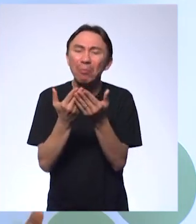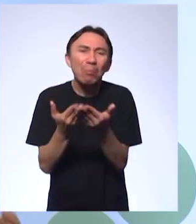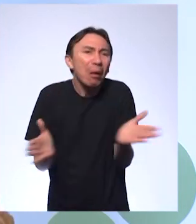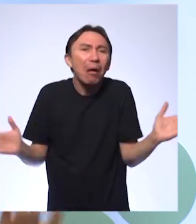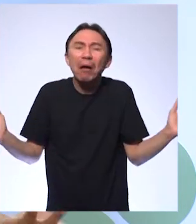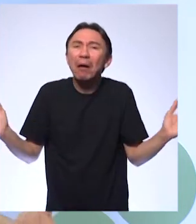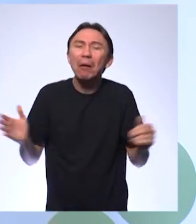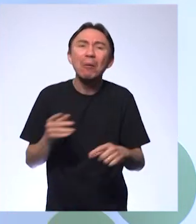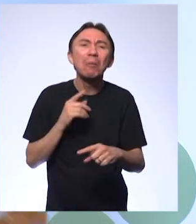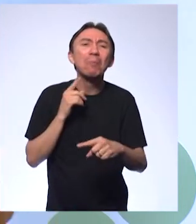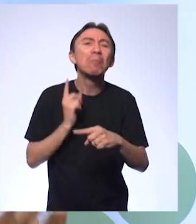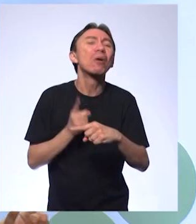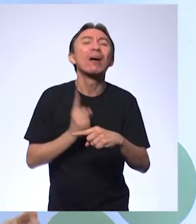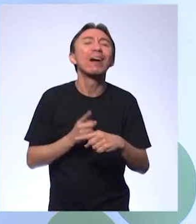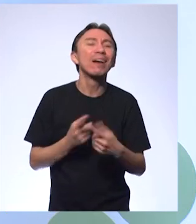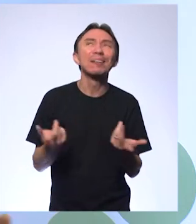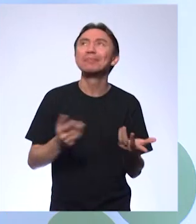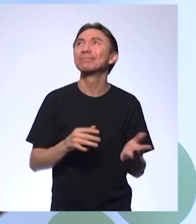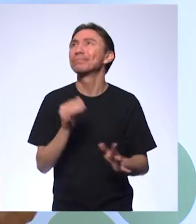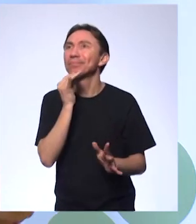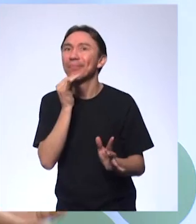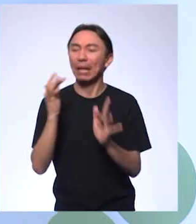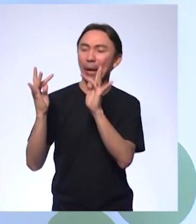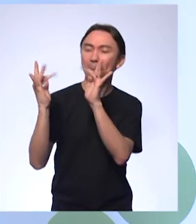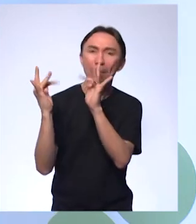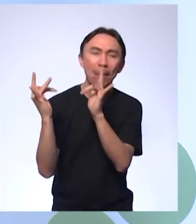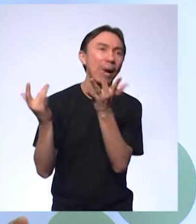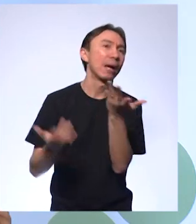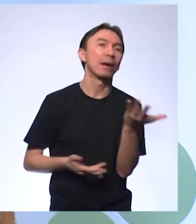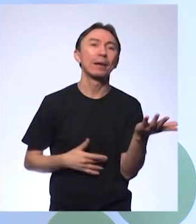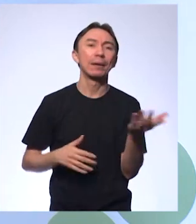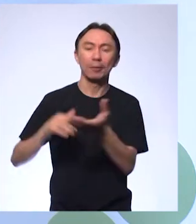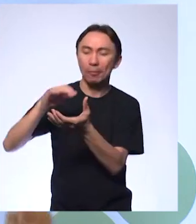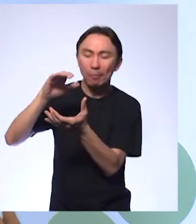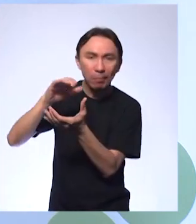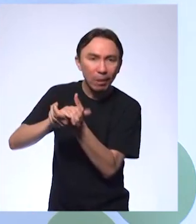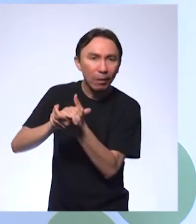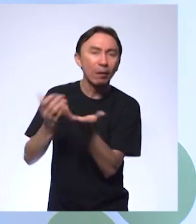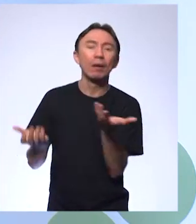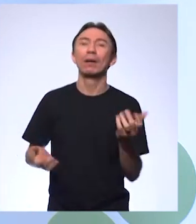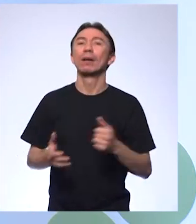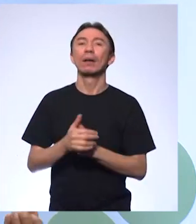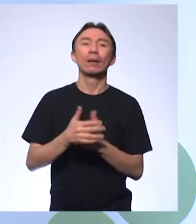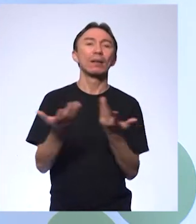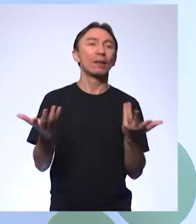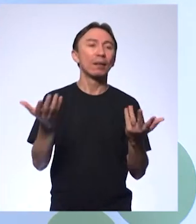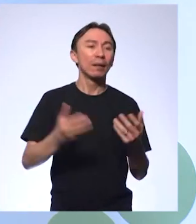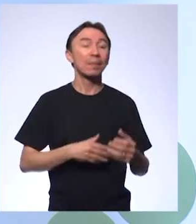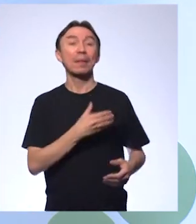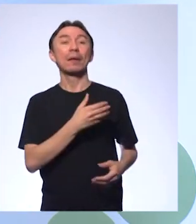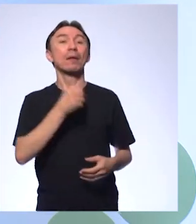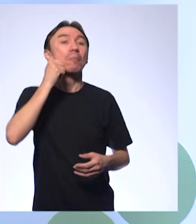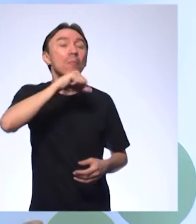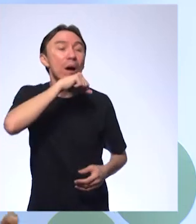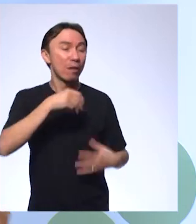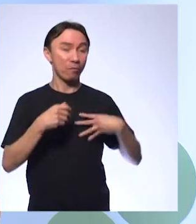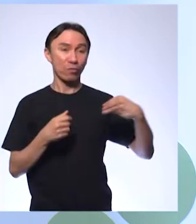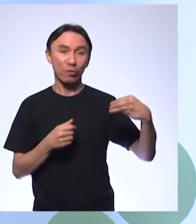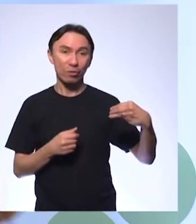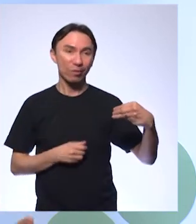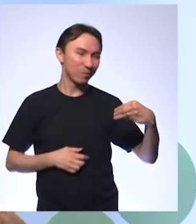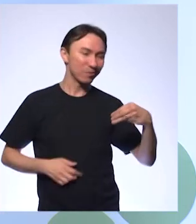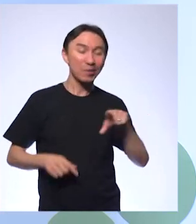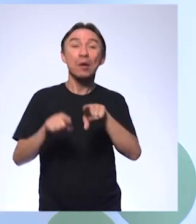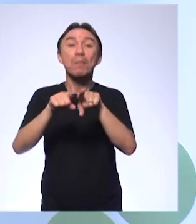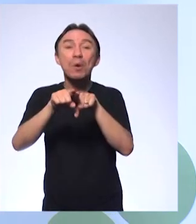afetivas, é o namorado e a namorada, é o marido e a esposa, é a mãe, a filha, os irmãos, né? Então,